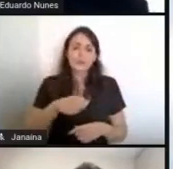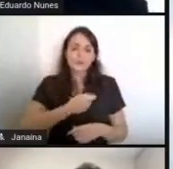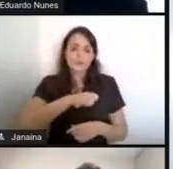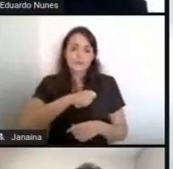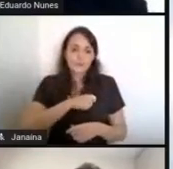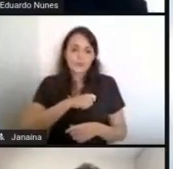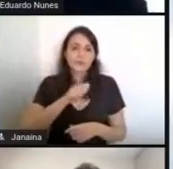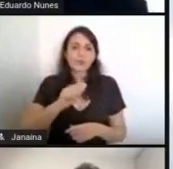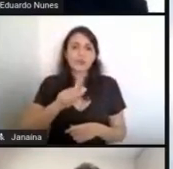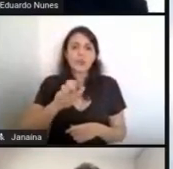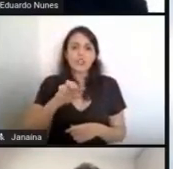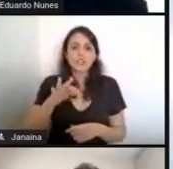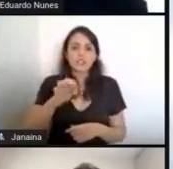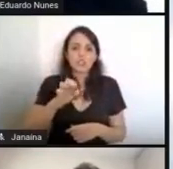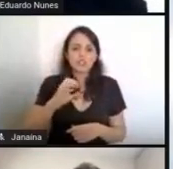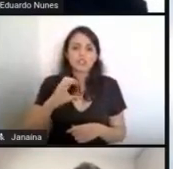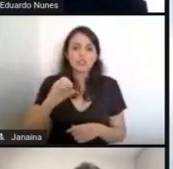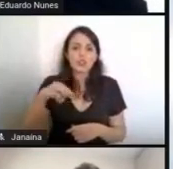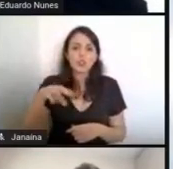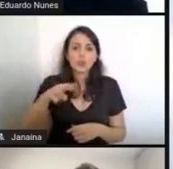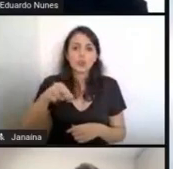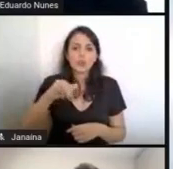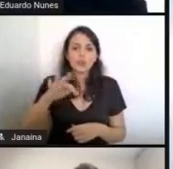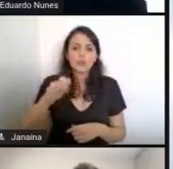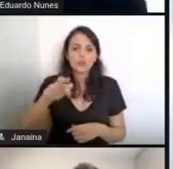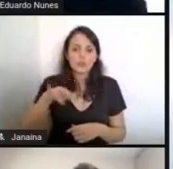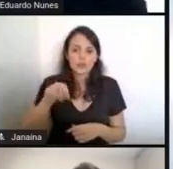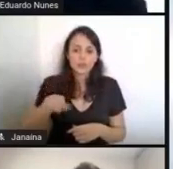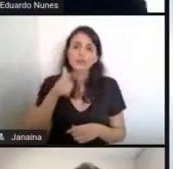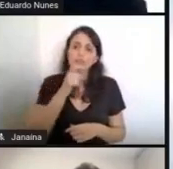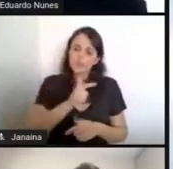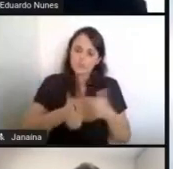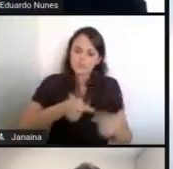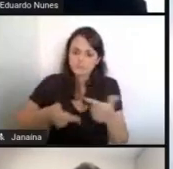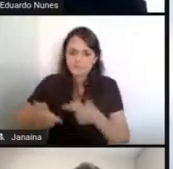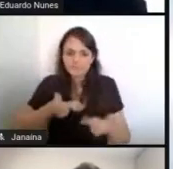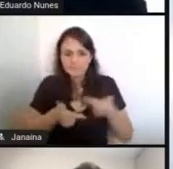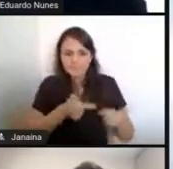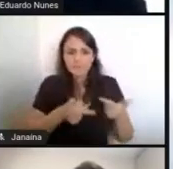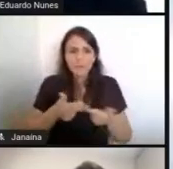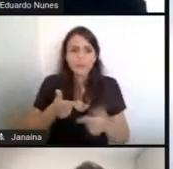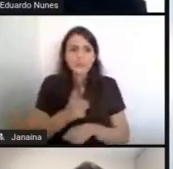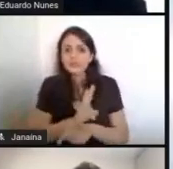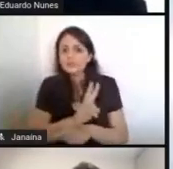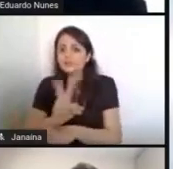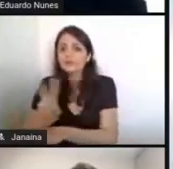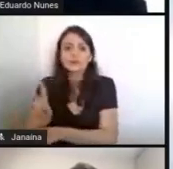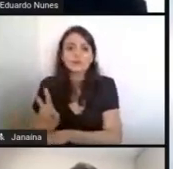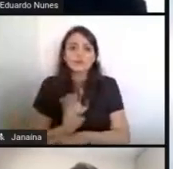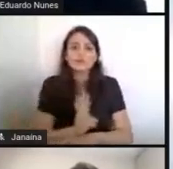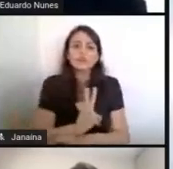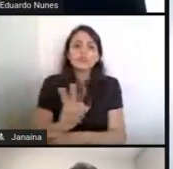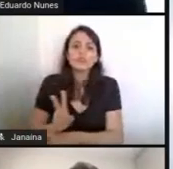papel central dentro dessa pandemia, porque são agentes que conseguem trabalhar nessa vigilância, né,